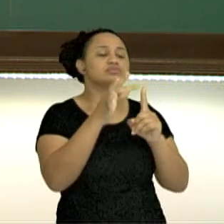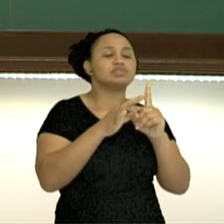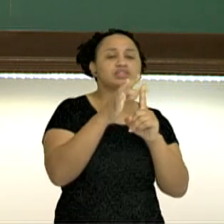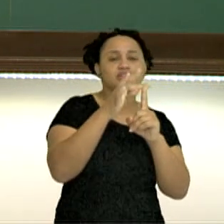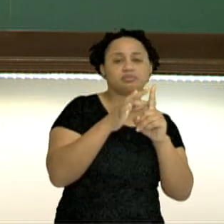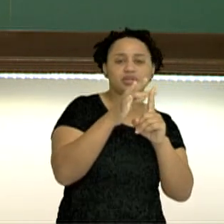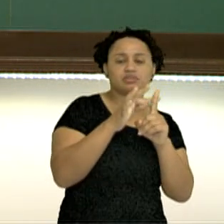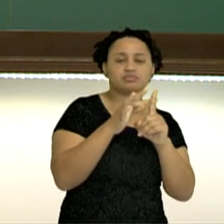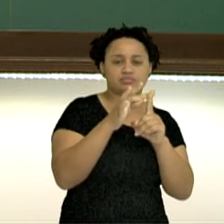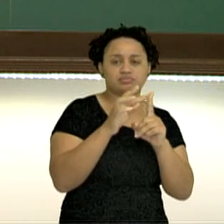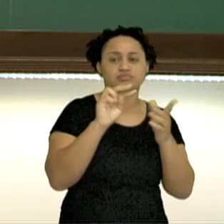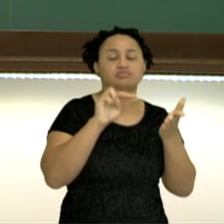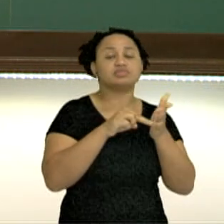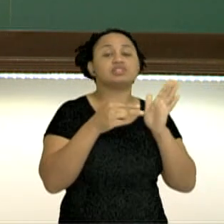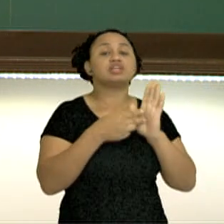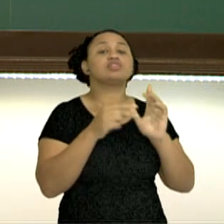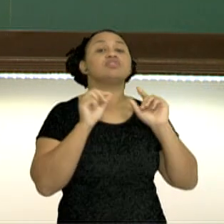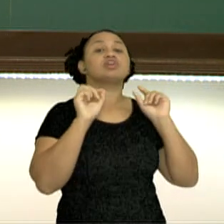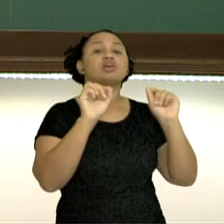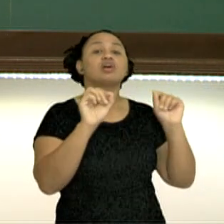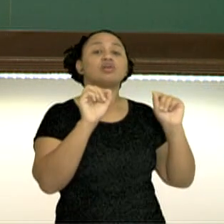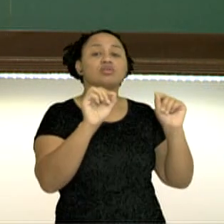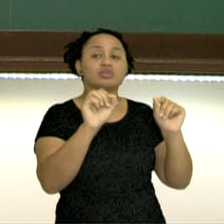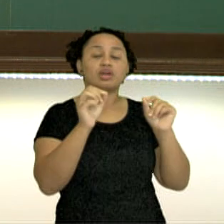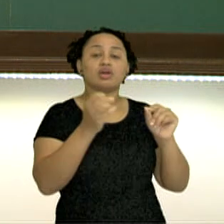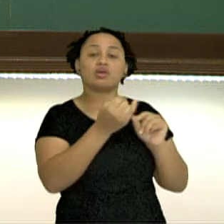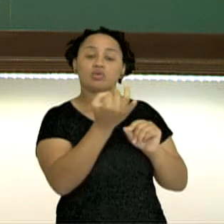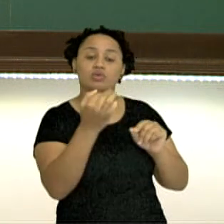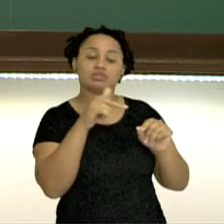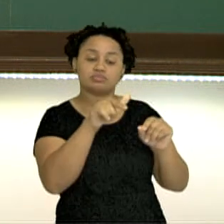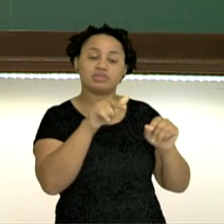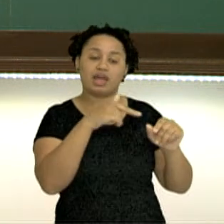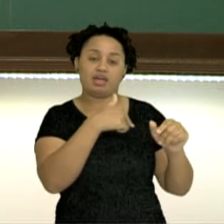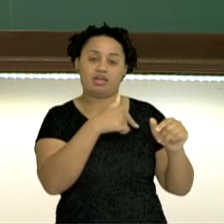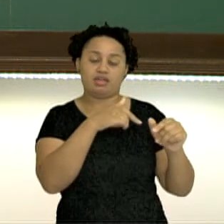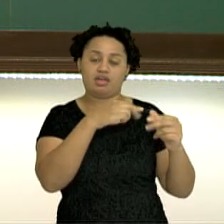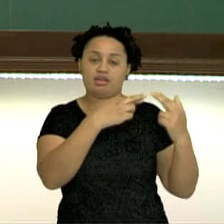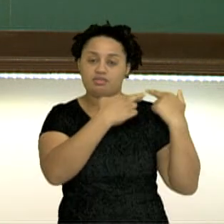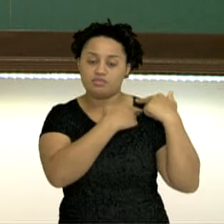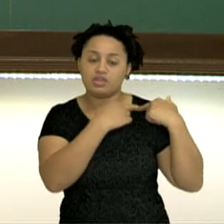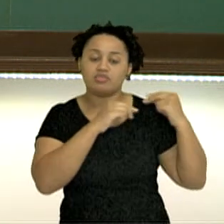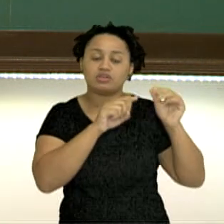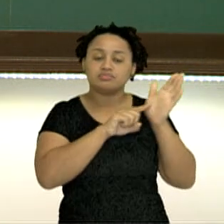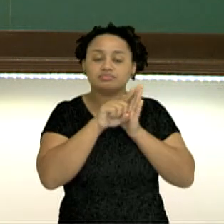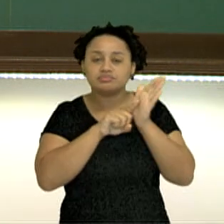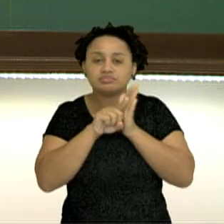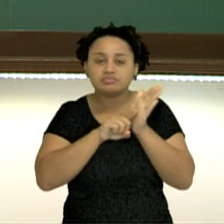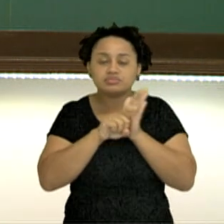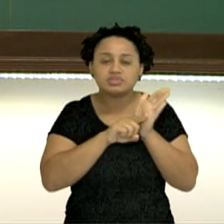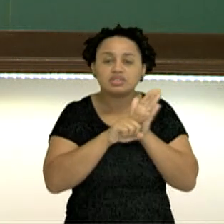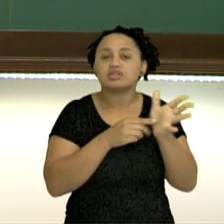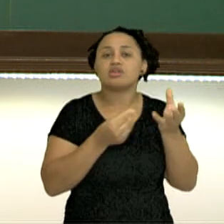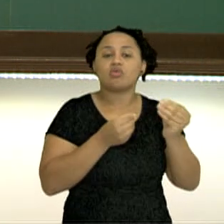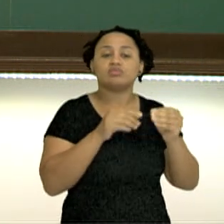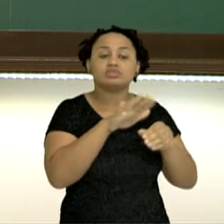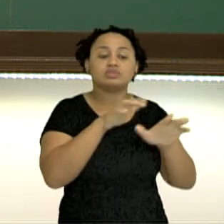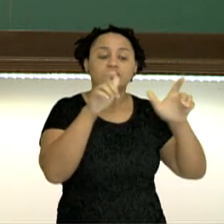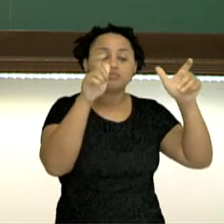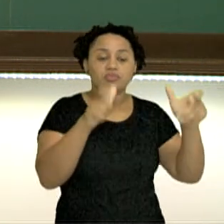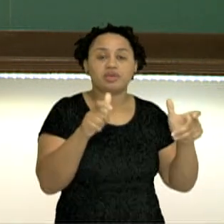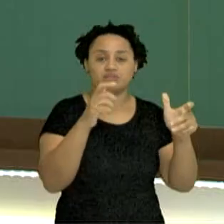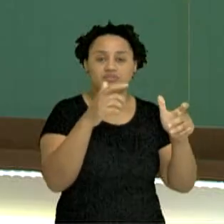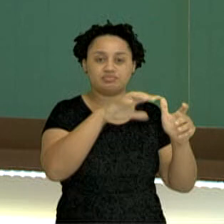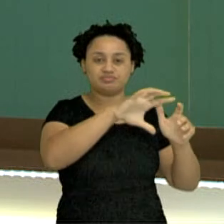meteorológico. Significa que a meteorologia é a ciência responsável por realizar estudos das condições momentâneas da